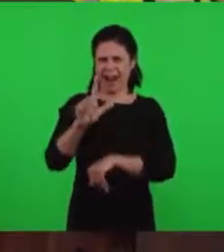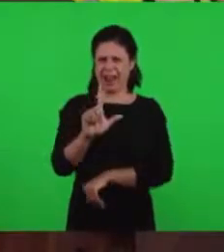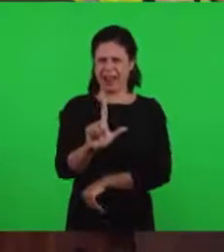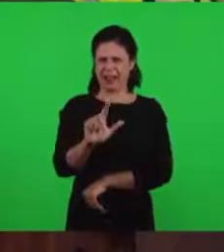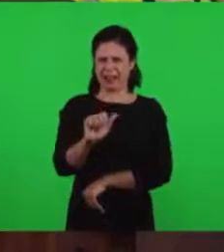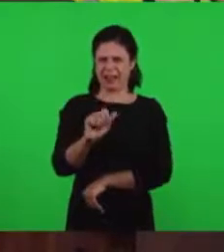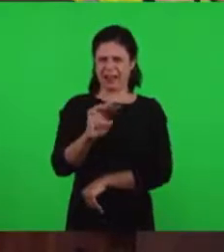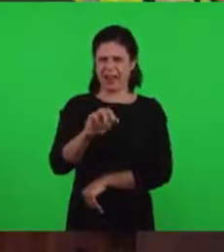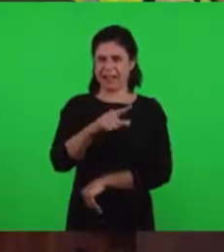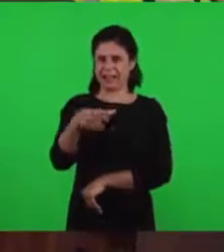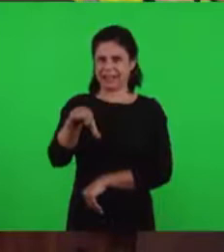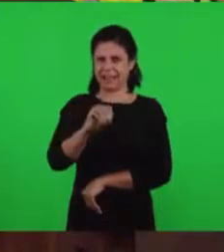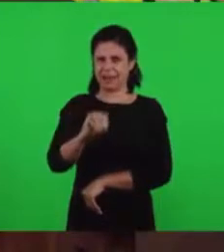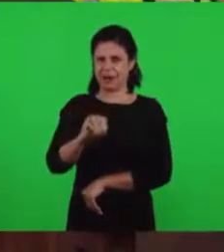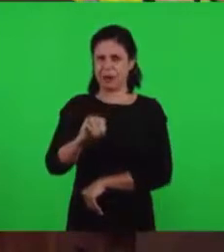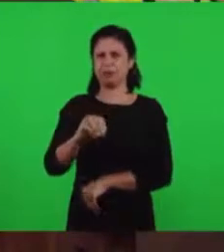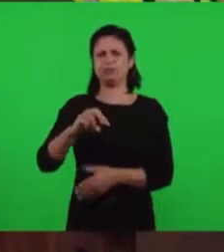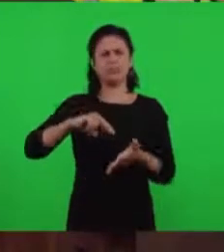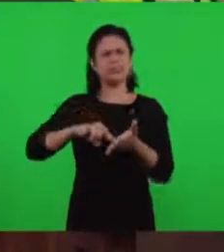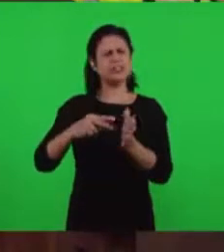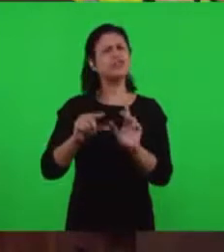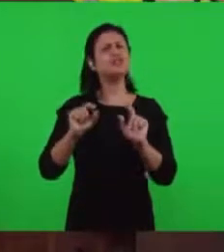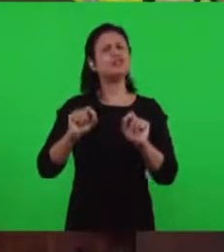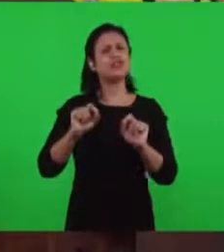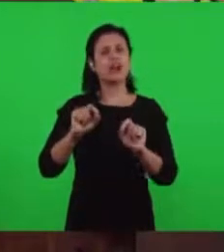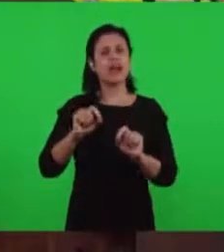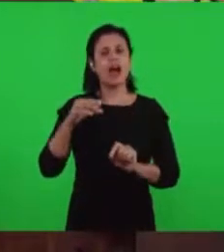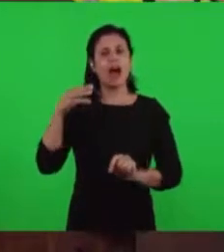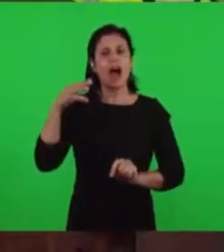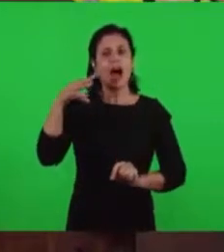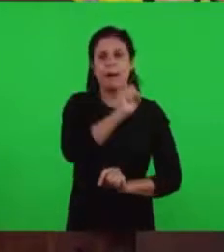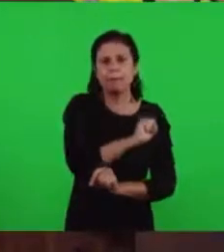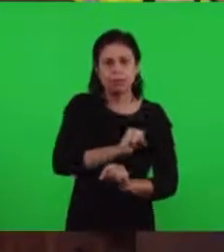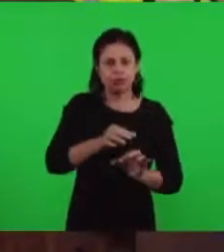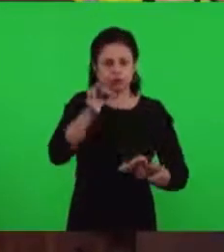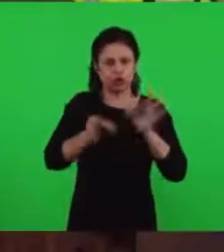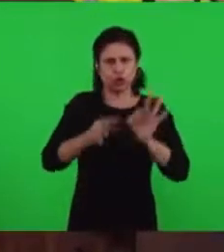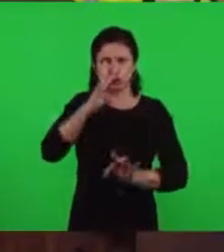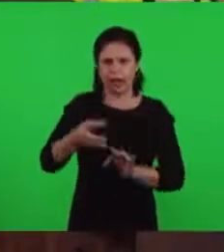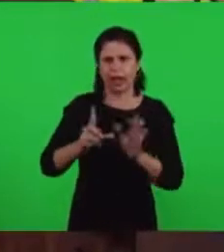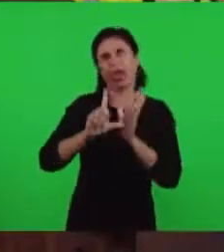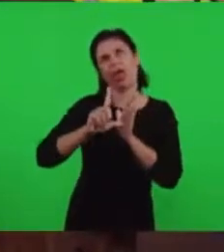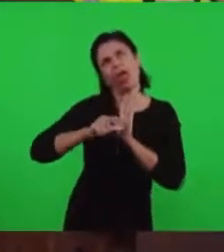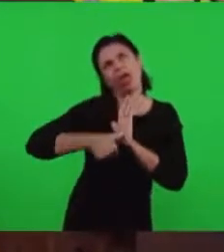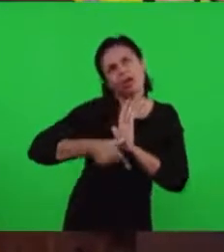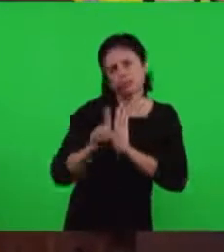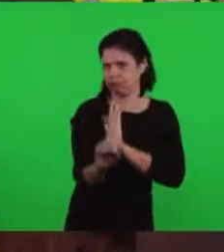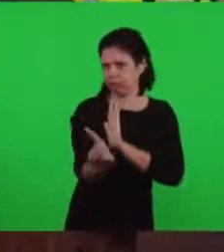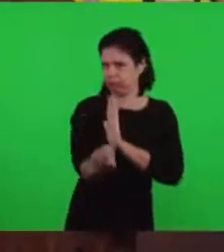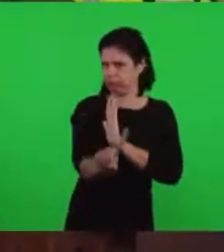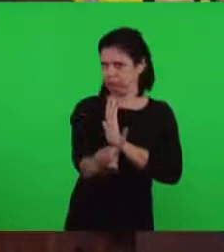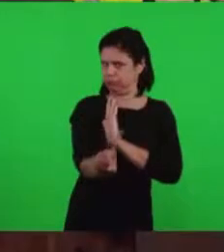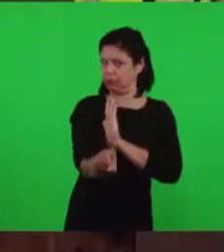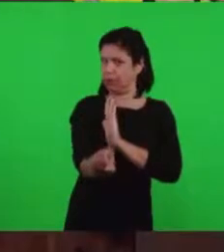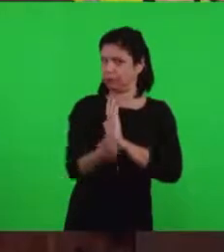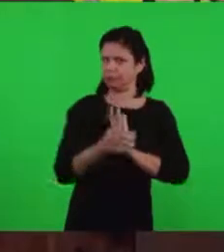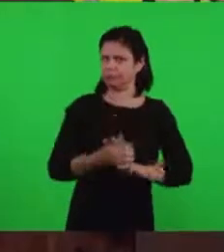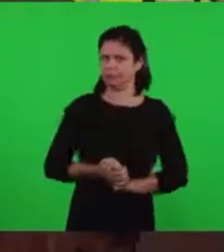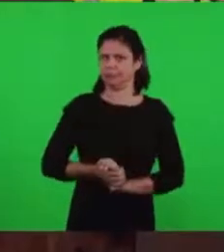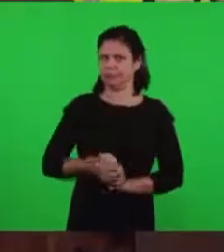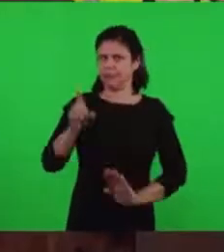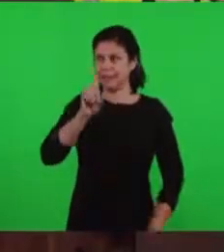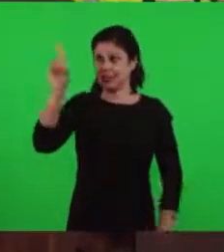apressa para o julgamento não há atraso em julgado da parte de